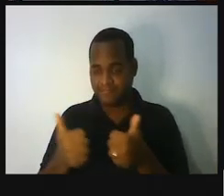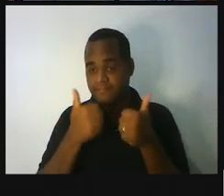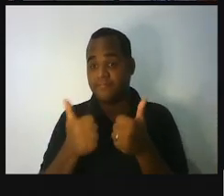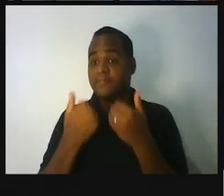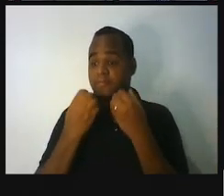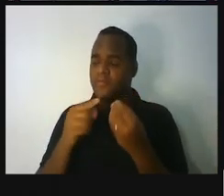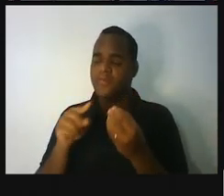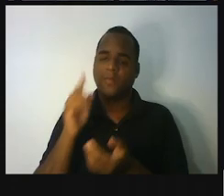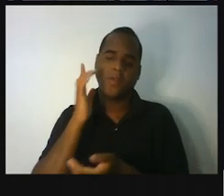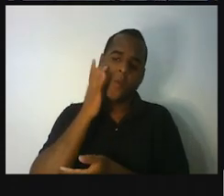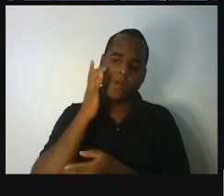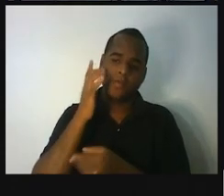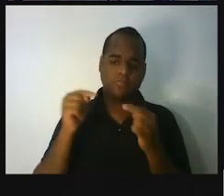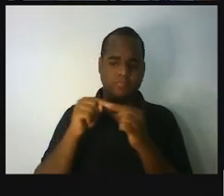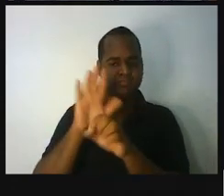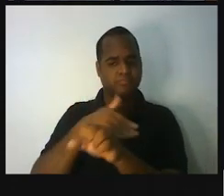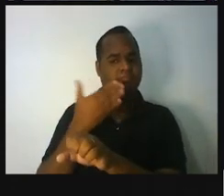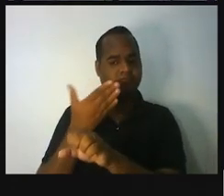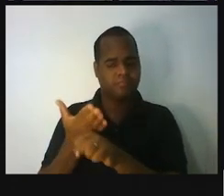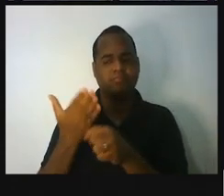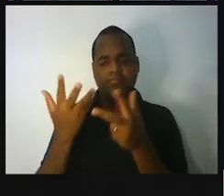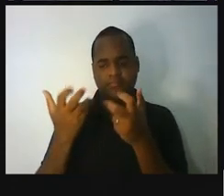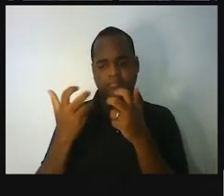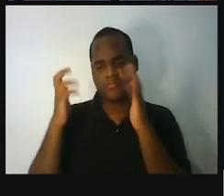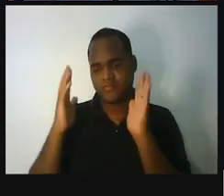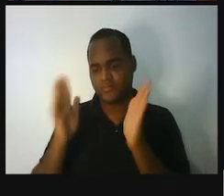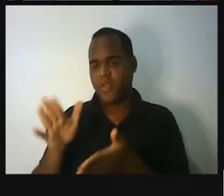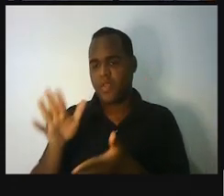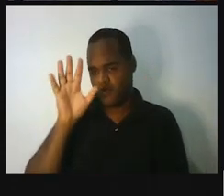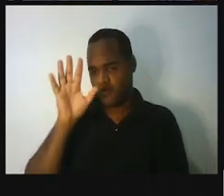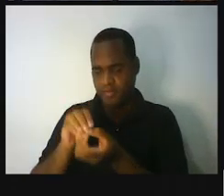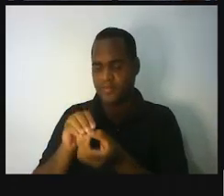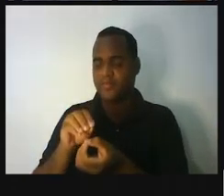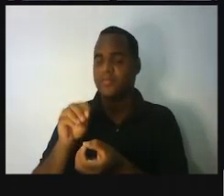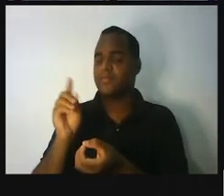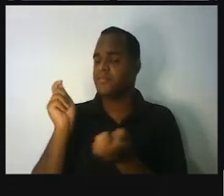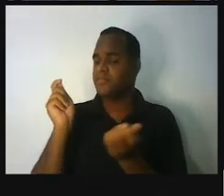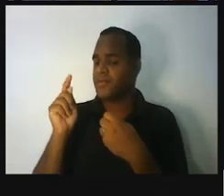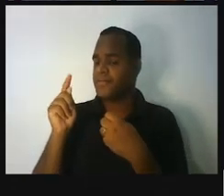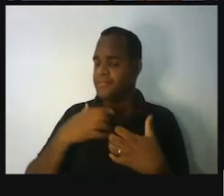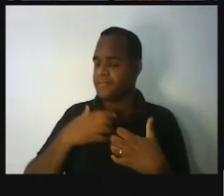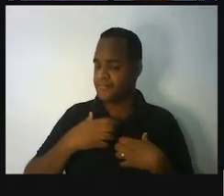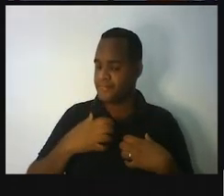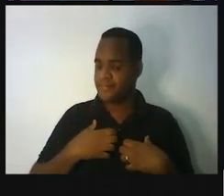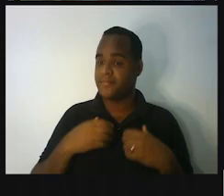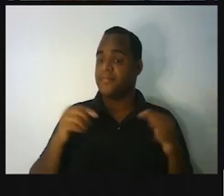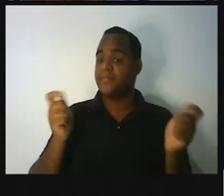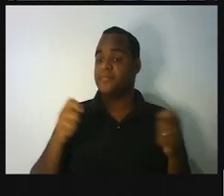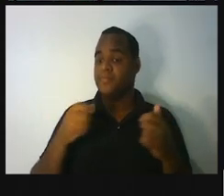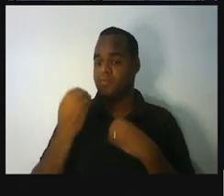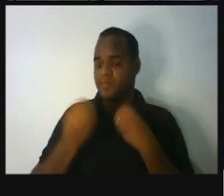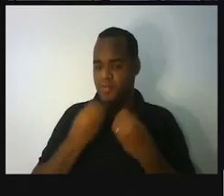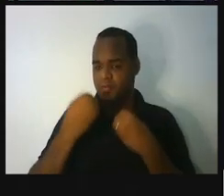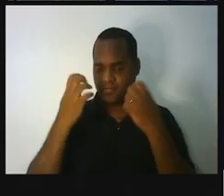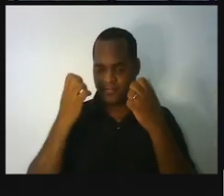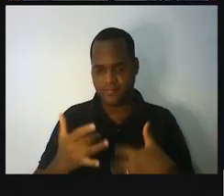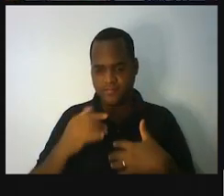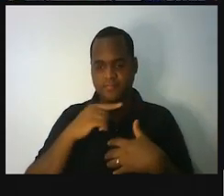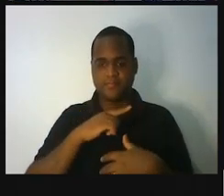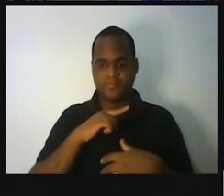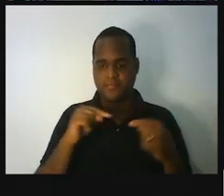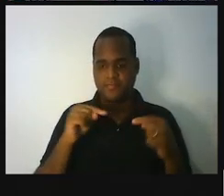Bom, eu acho que até aqui você já conseguiu concluir que só faz sentido a gente conseguir achar o maior